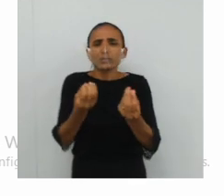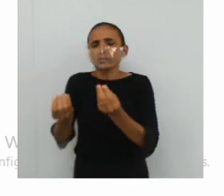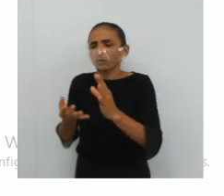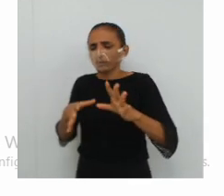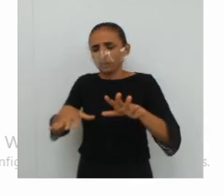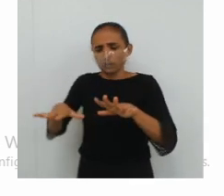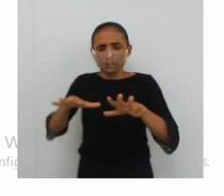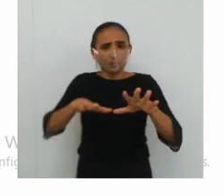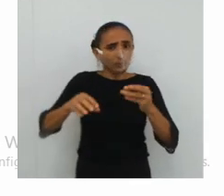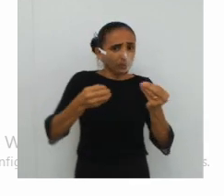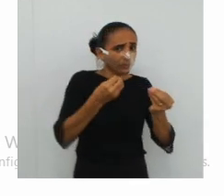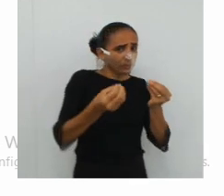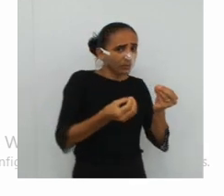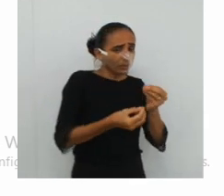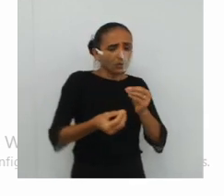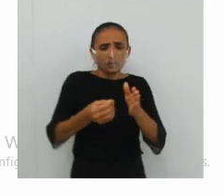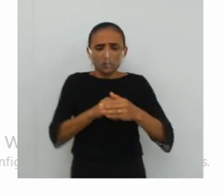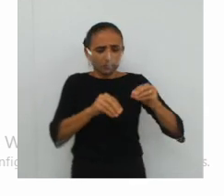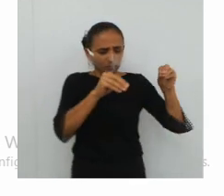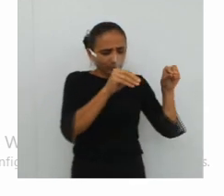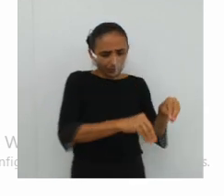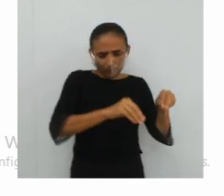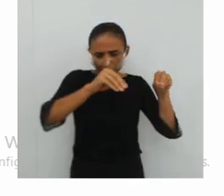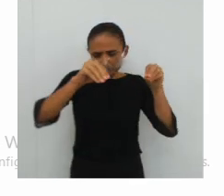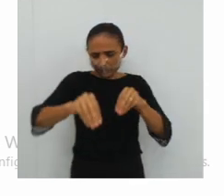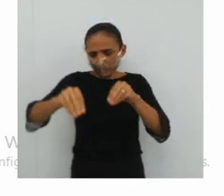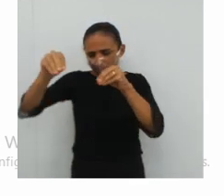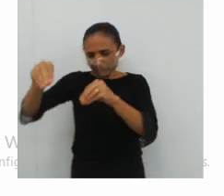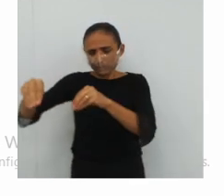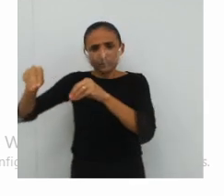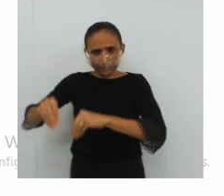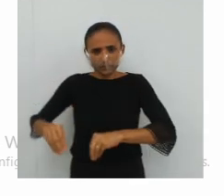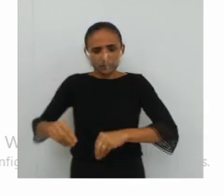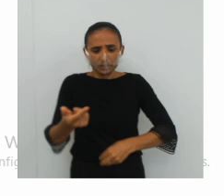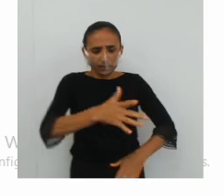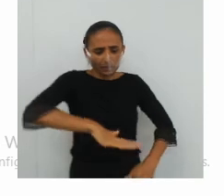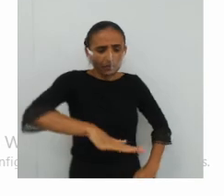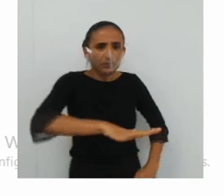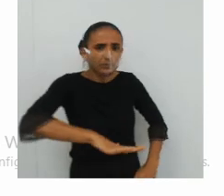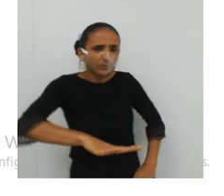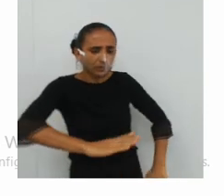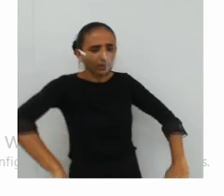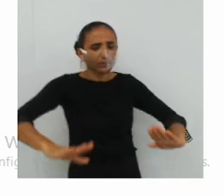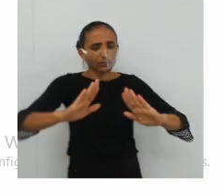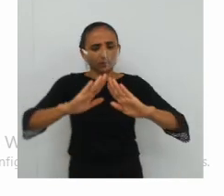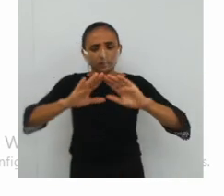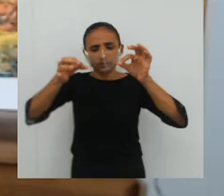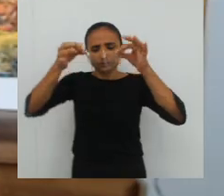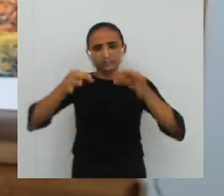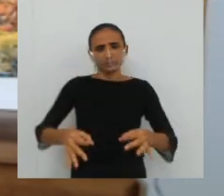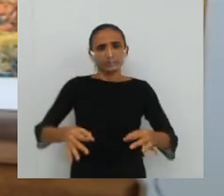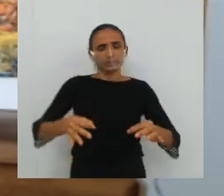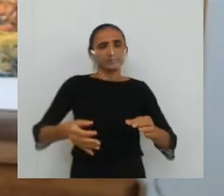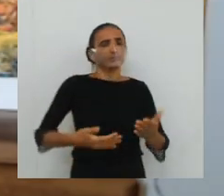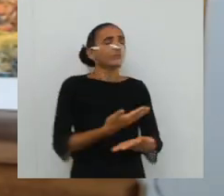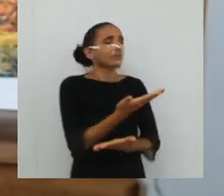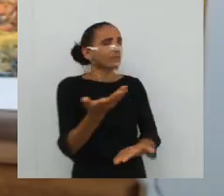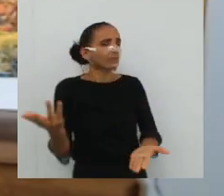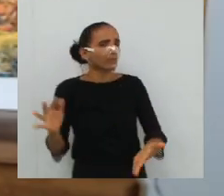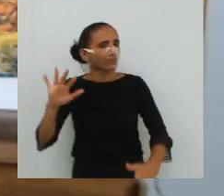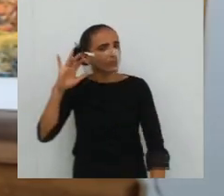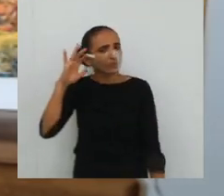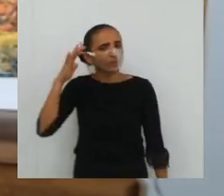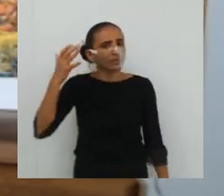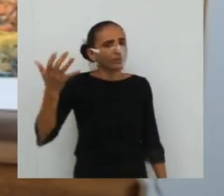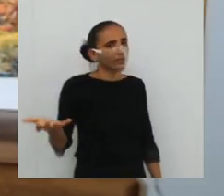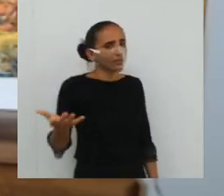deixa de ser nômade para se tornar sedentário, ok? Volta para cá. Então, o que acontece?